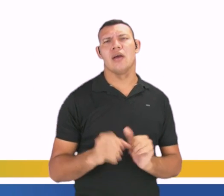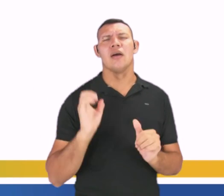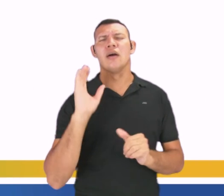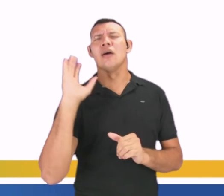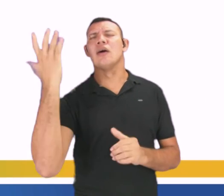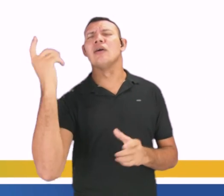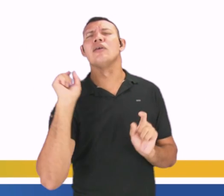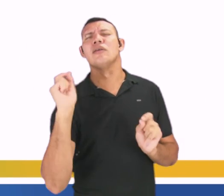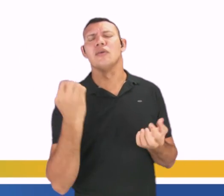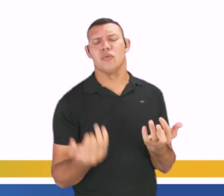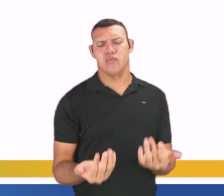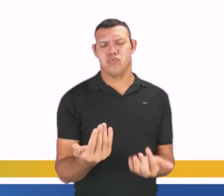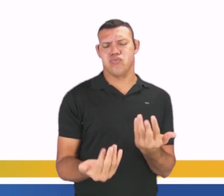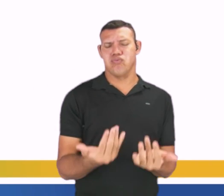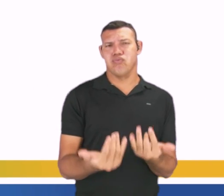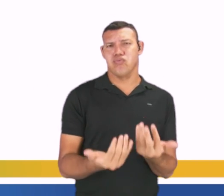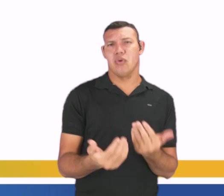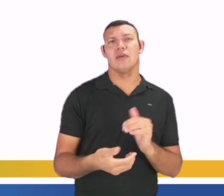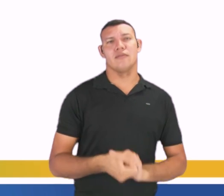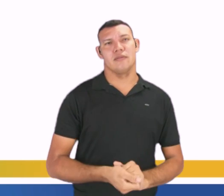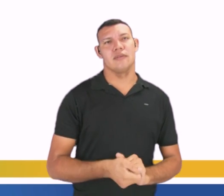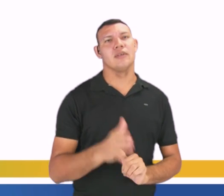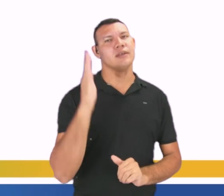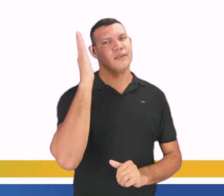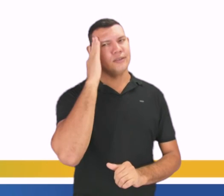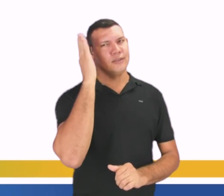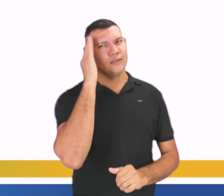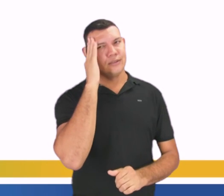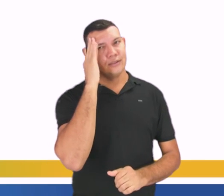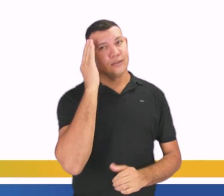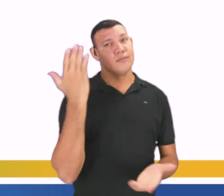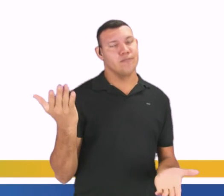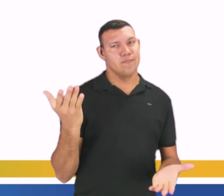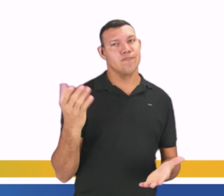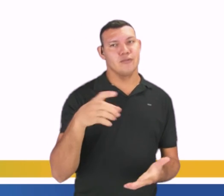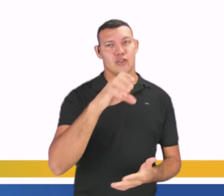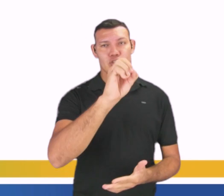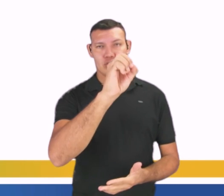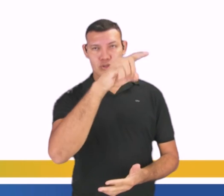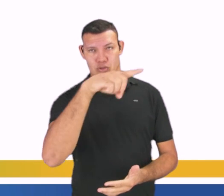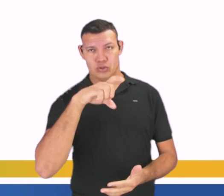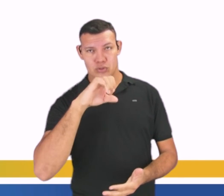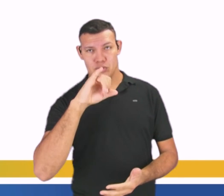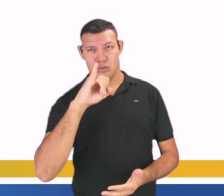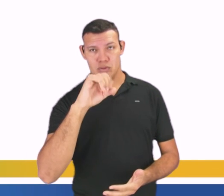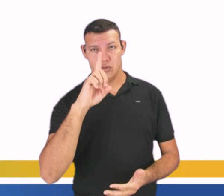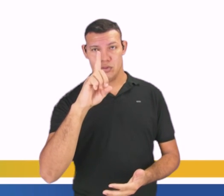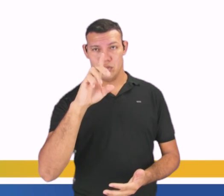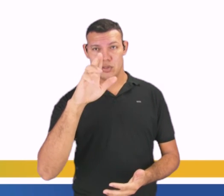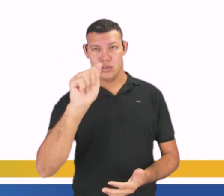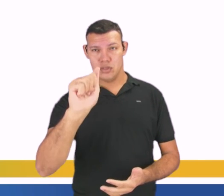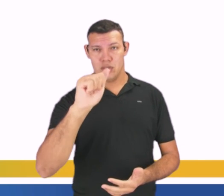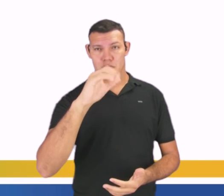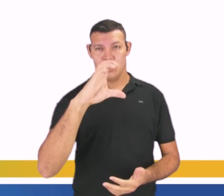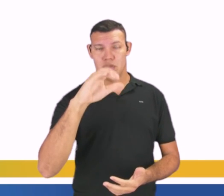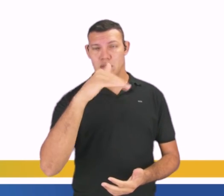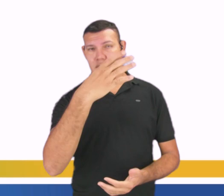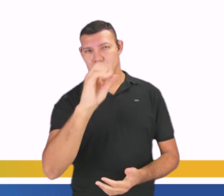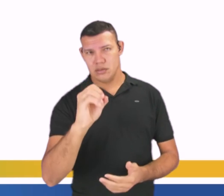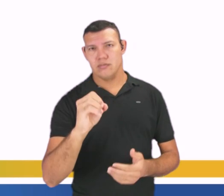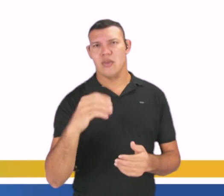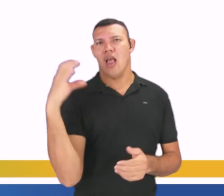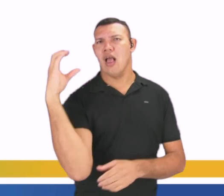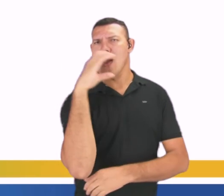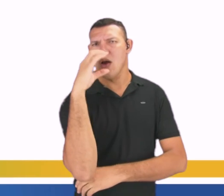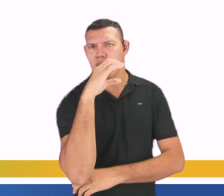da queima. E se você sabe que é uma oxidação rápida, é uma reação rápida, então você sabe que é uma